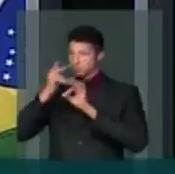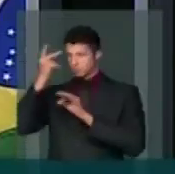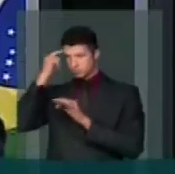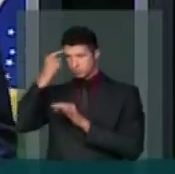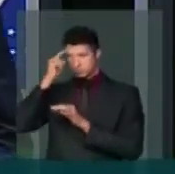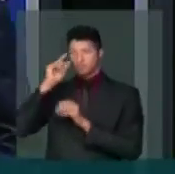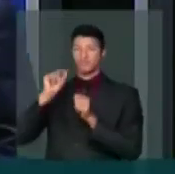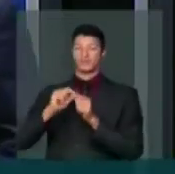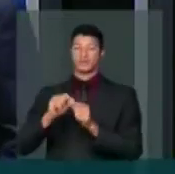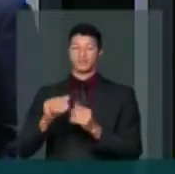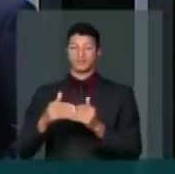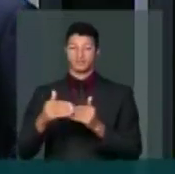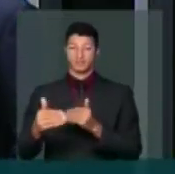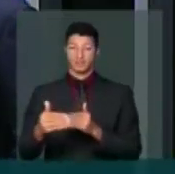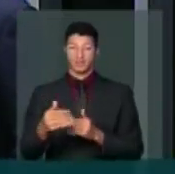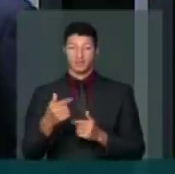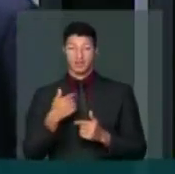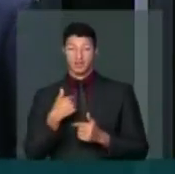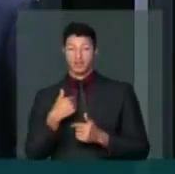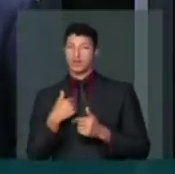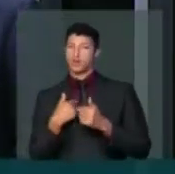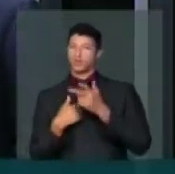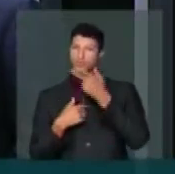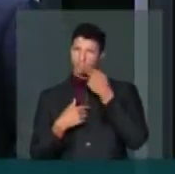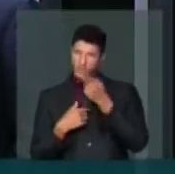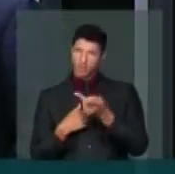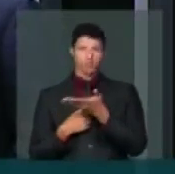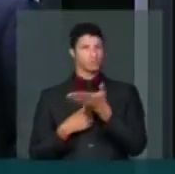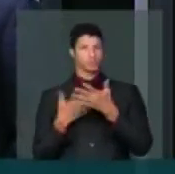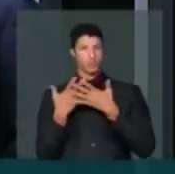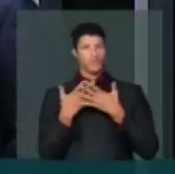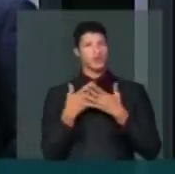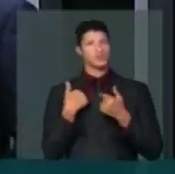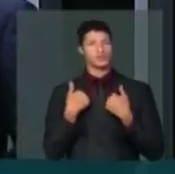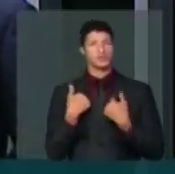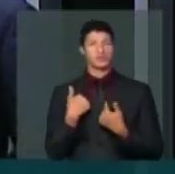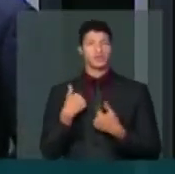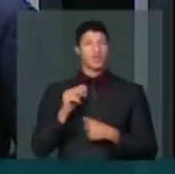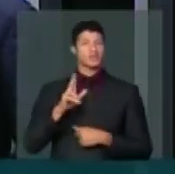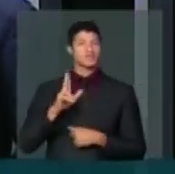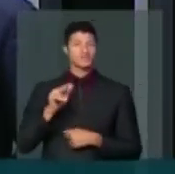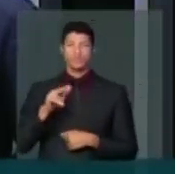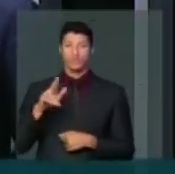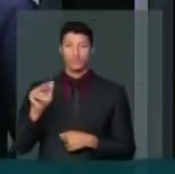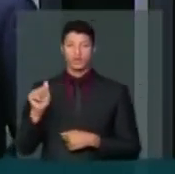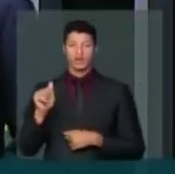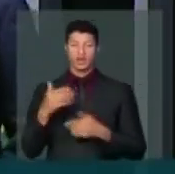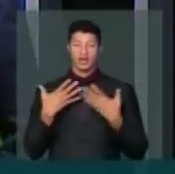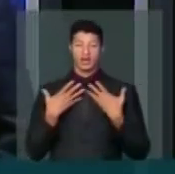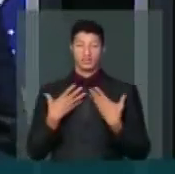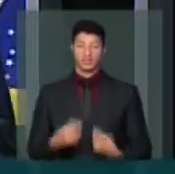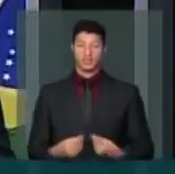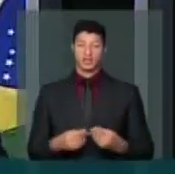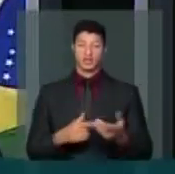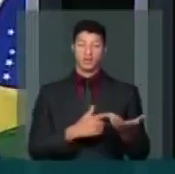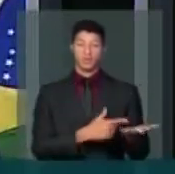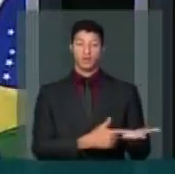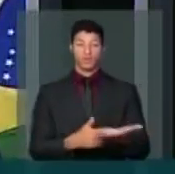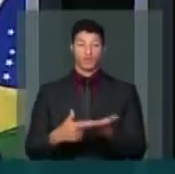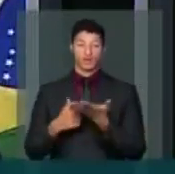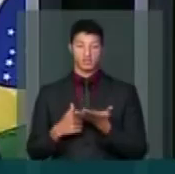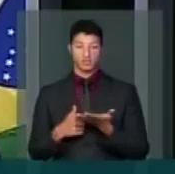fazer. Eu confesso que jamais aceitaria uma